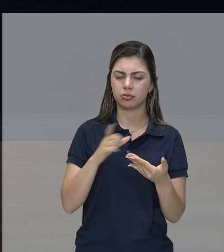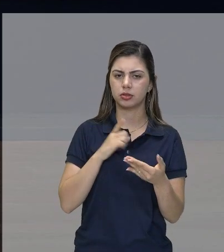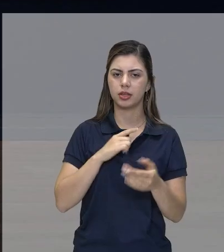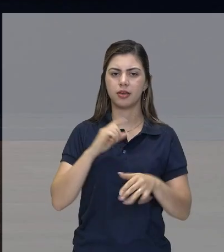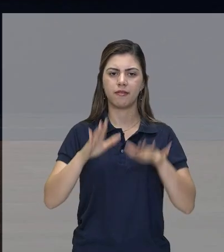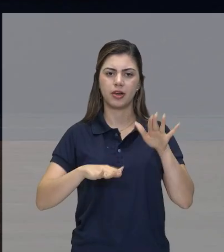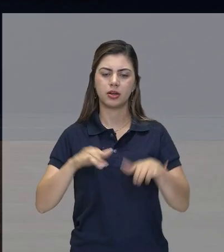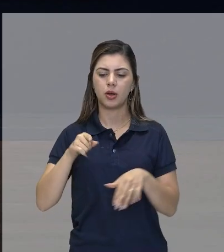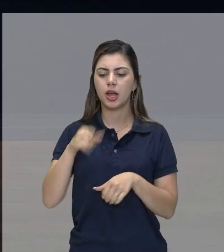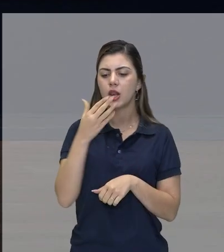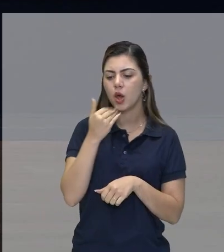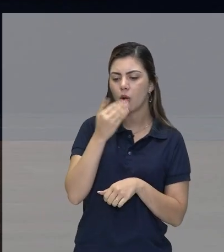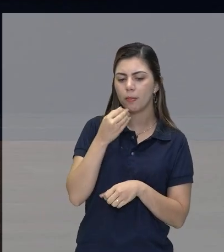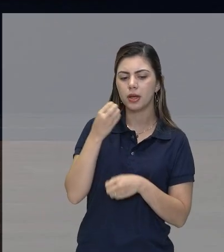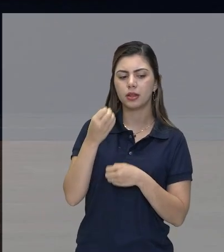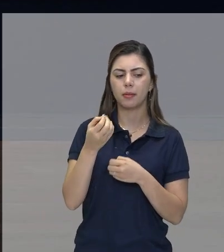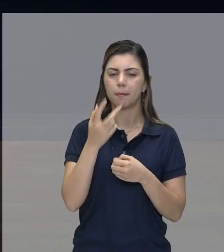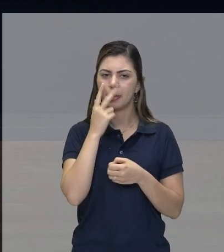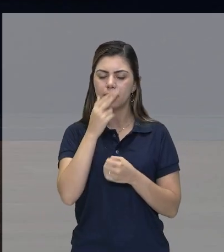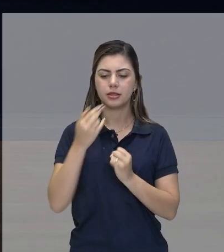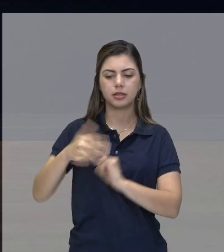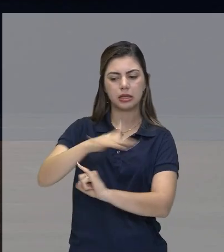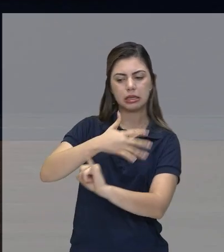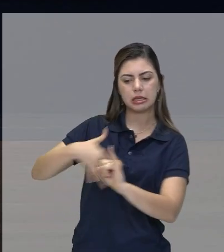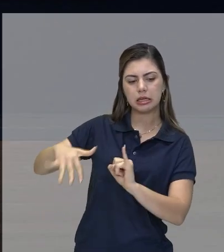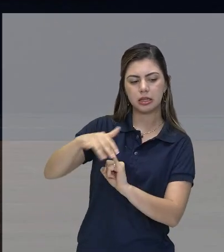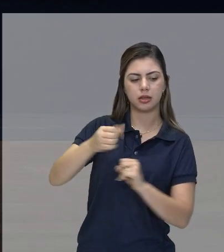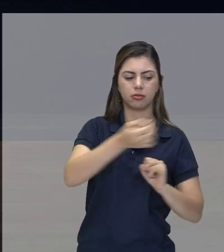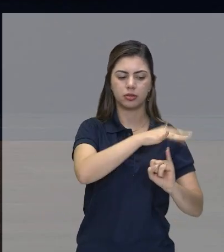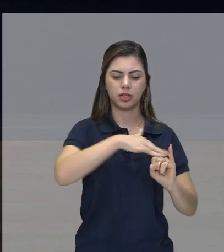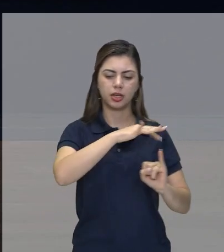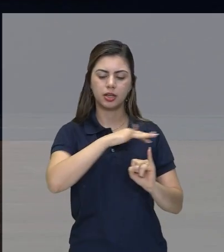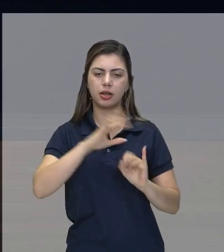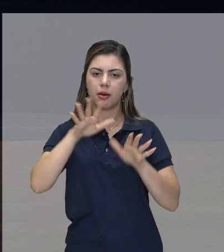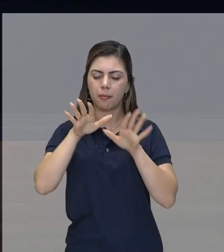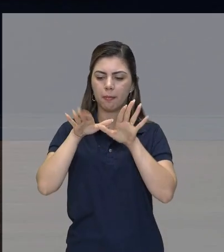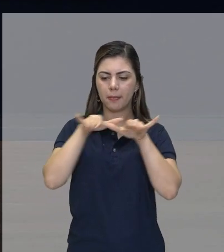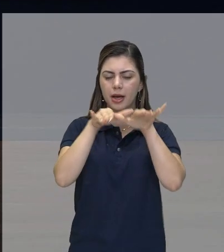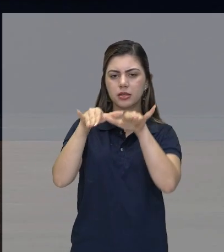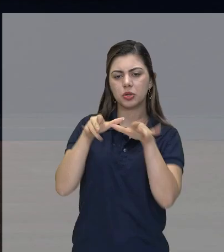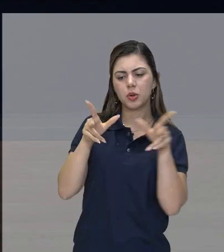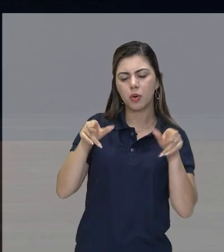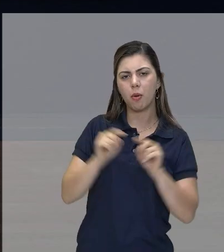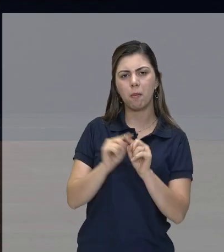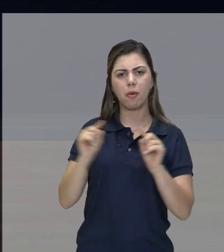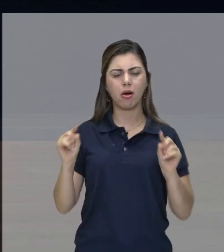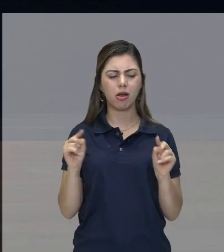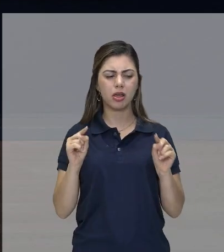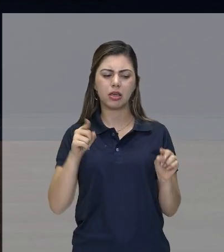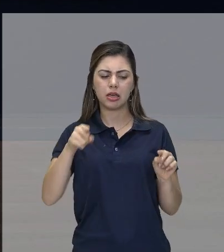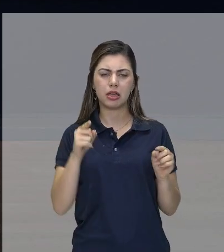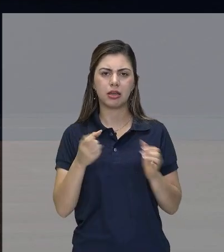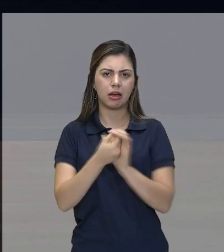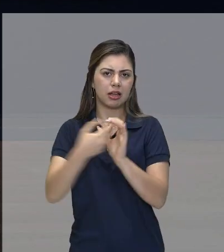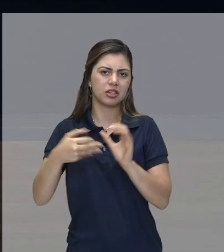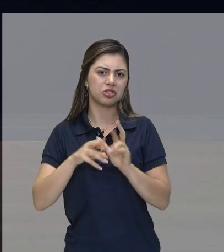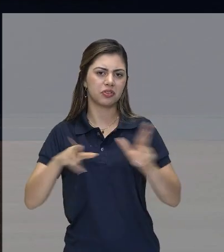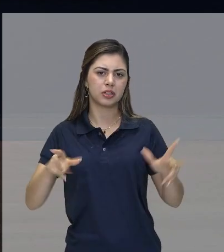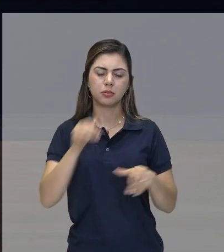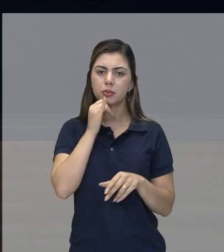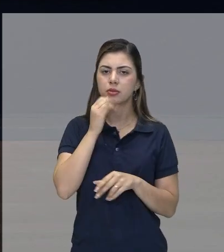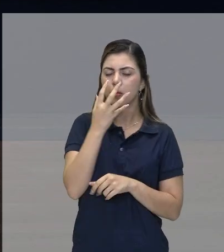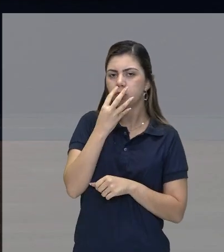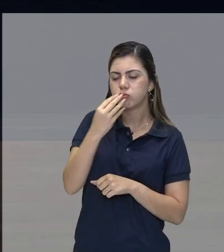de alimento que era disponível em cada ilha. Né? Então tinham pássaros com bicos mais alongados, outros com bico mais curto, bico